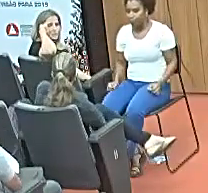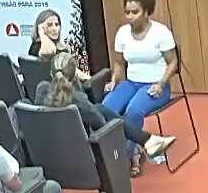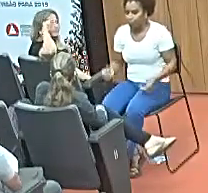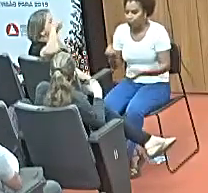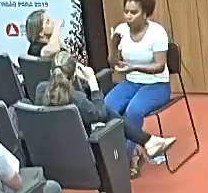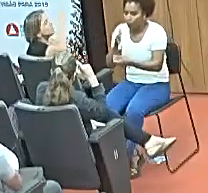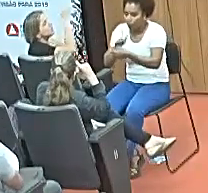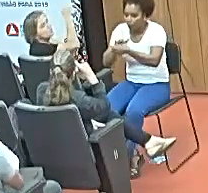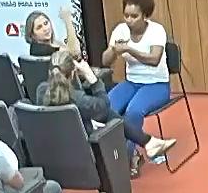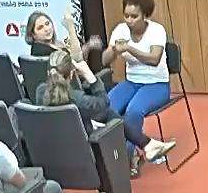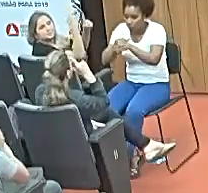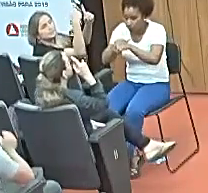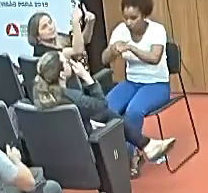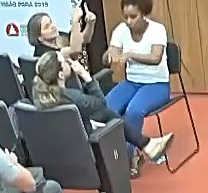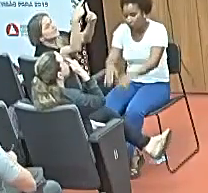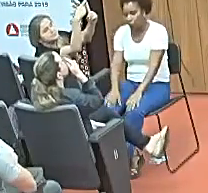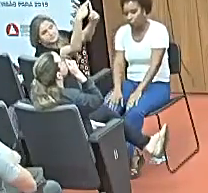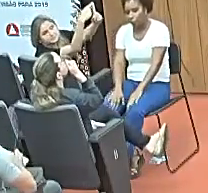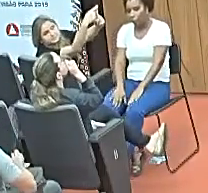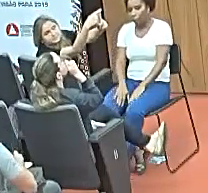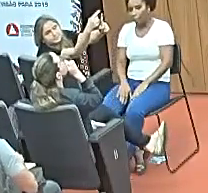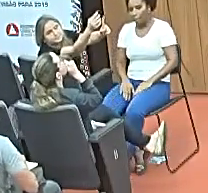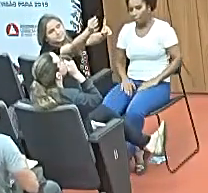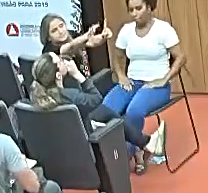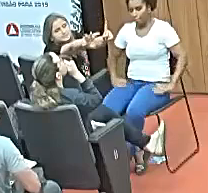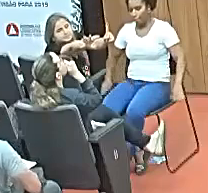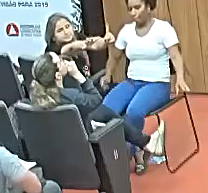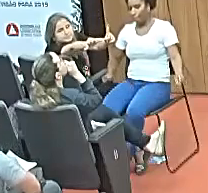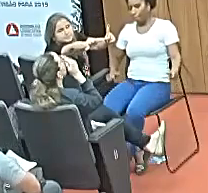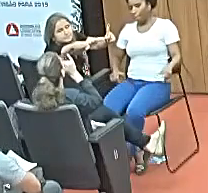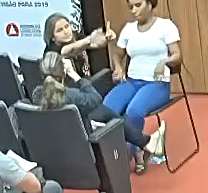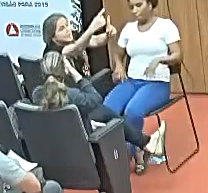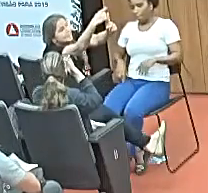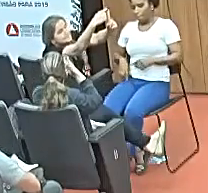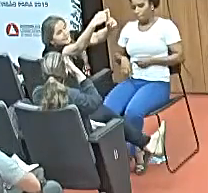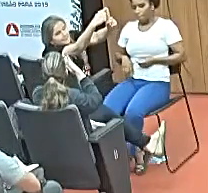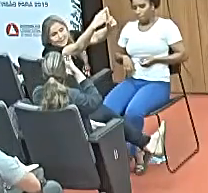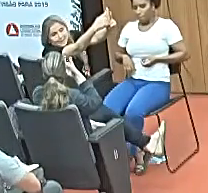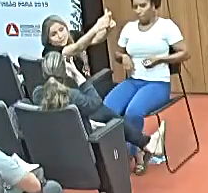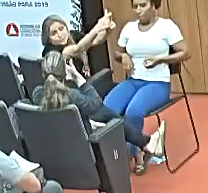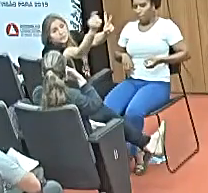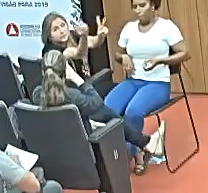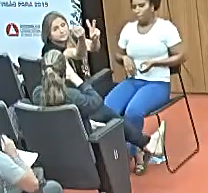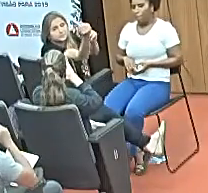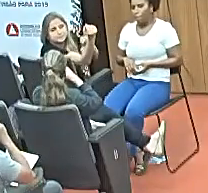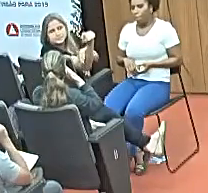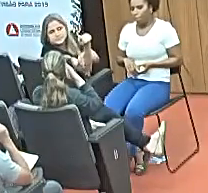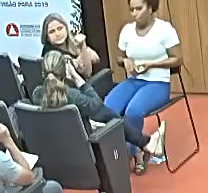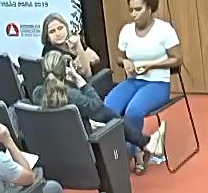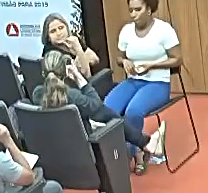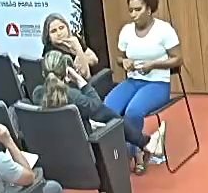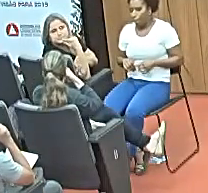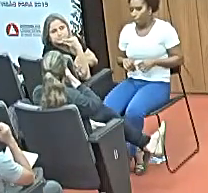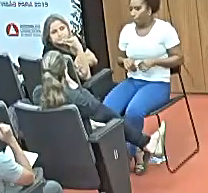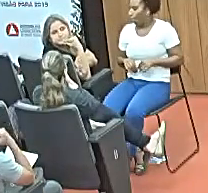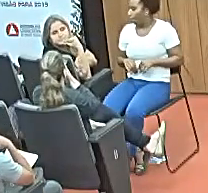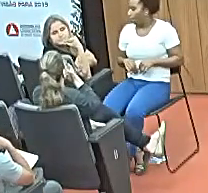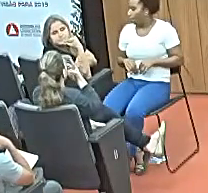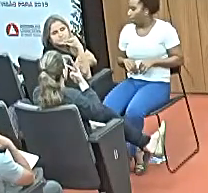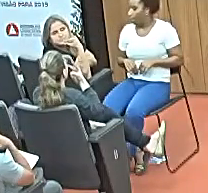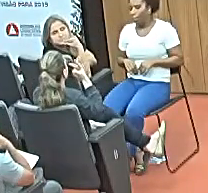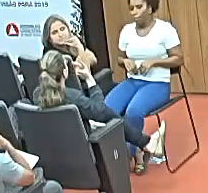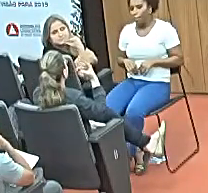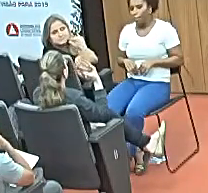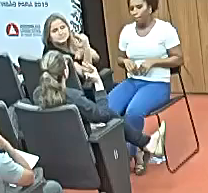ao nosso fã madeiro daniel muito obrigado pela apresentação agora sim a vez da flávia assis alves